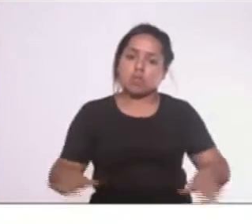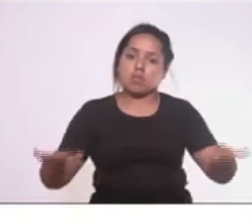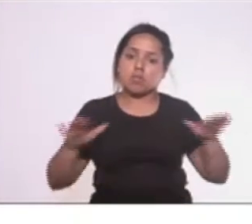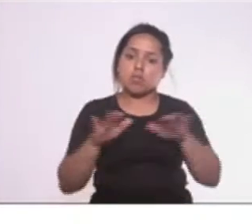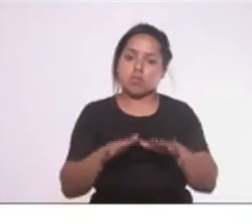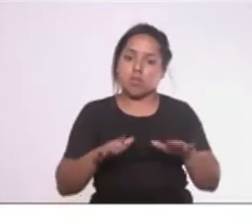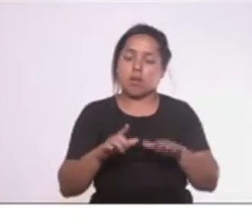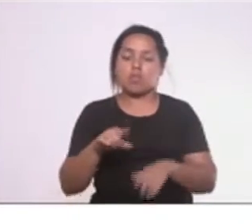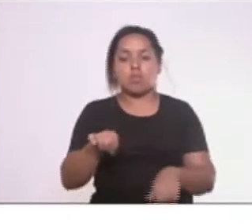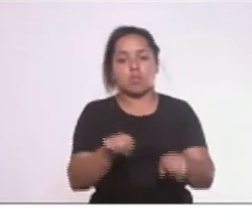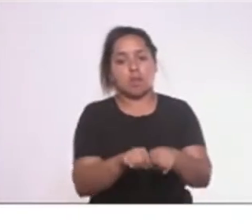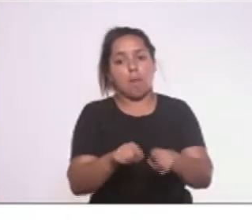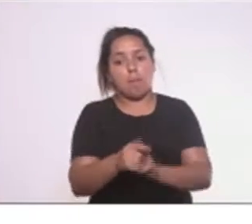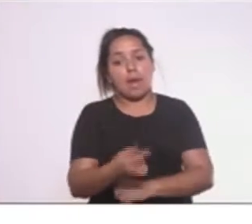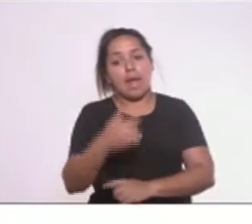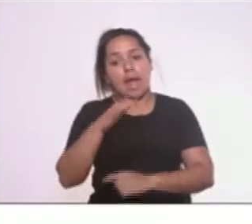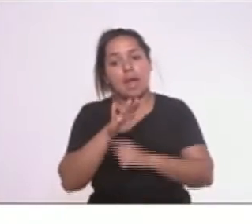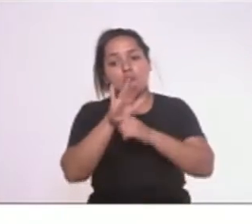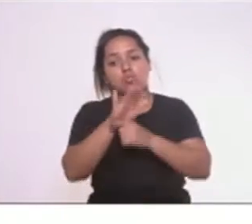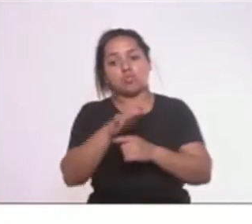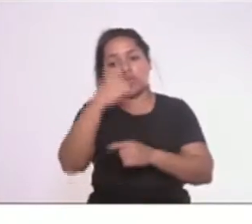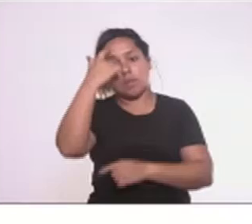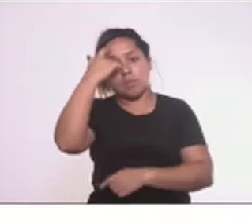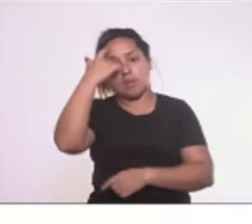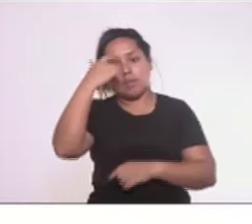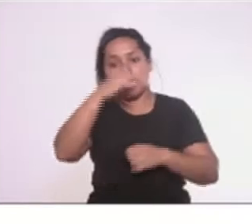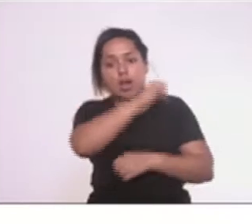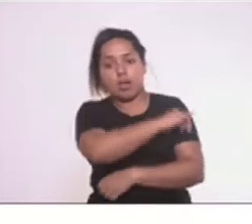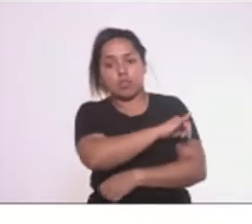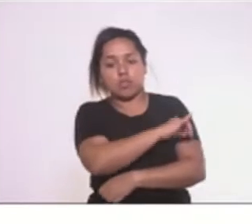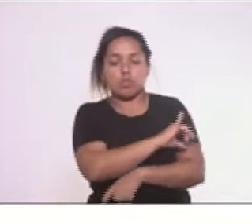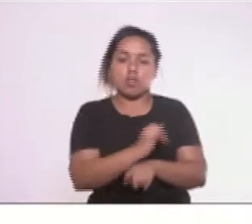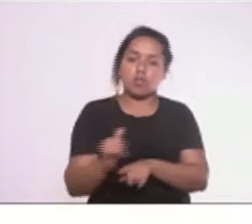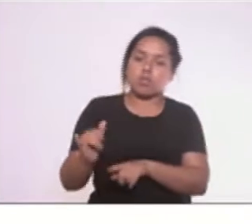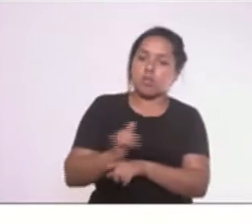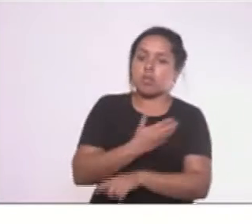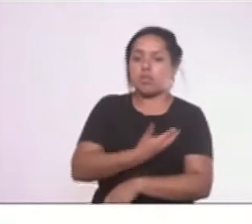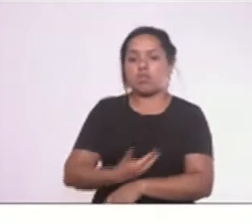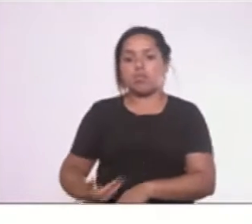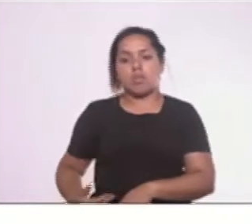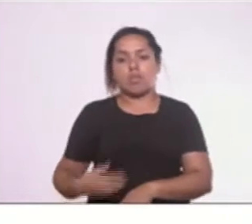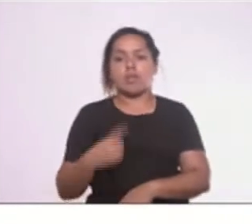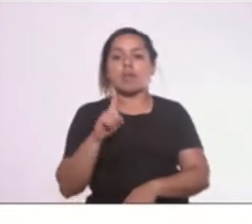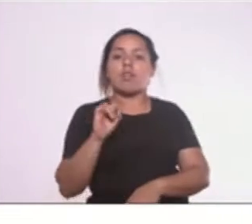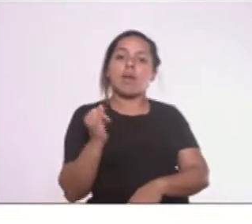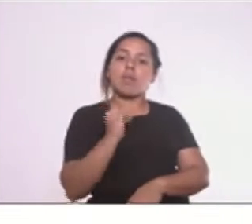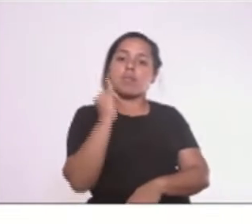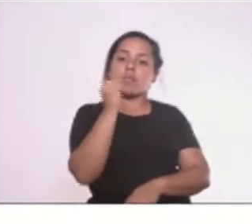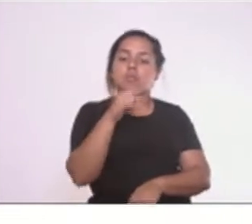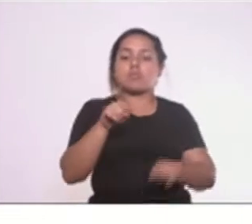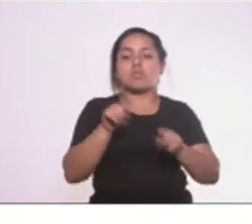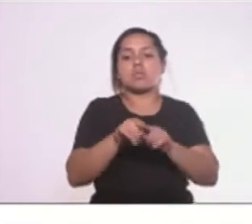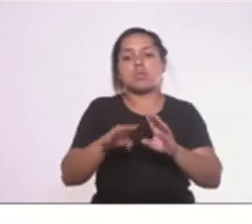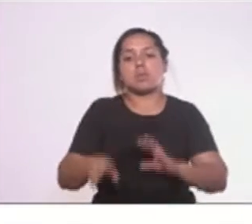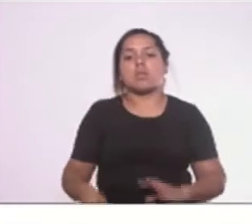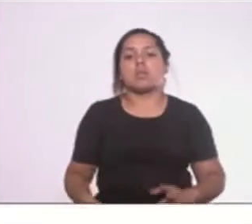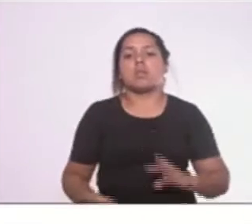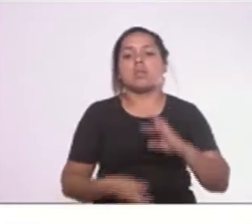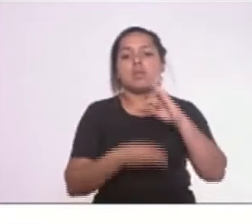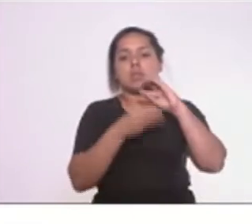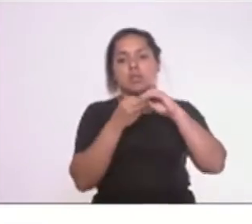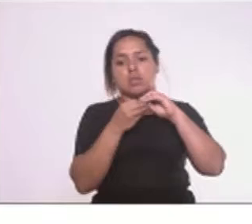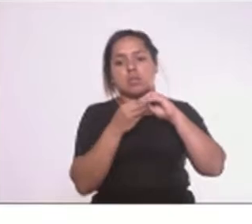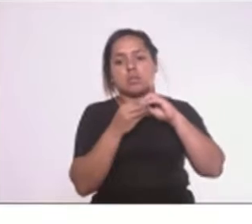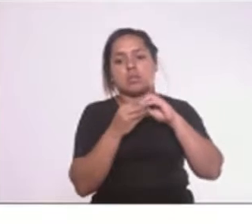que ajuda a pensar o Rio de Janeiro e o seu projeto estratégico de desenvolvimento é muito importante. Quero ainda acrescentar um aspecto